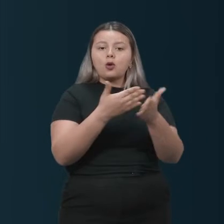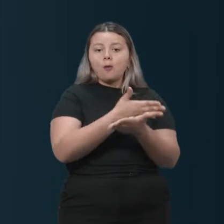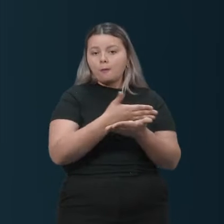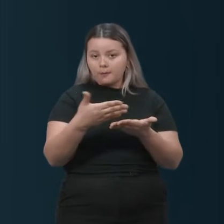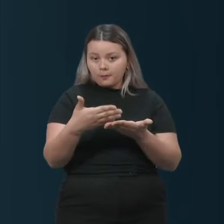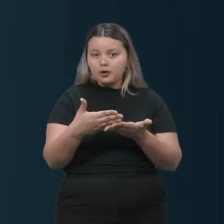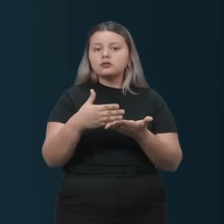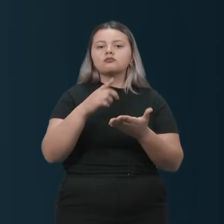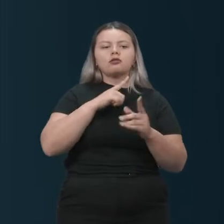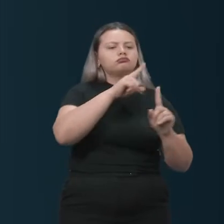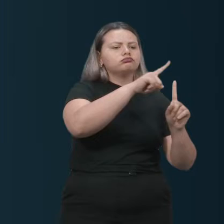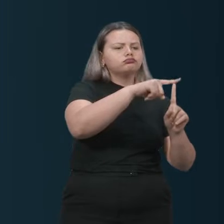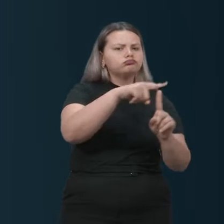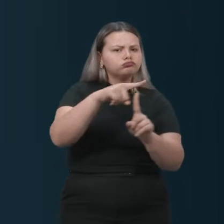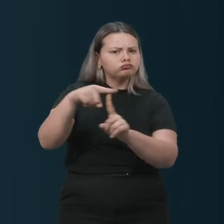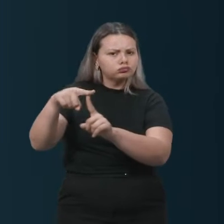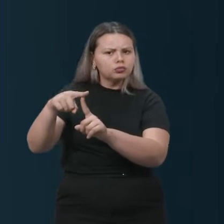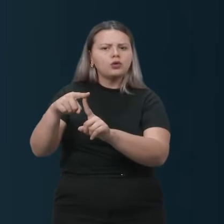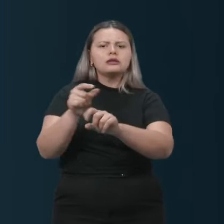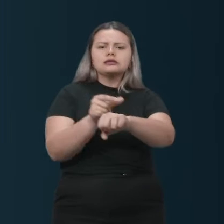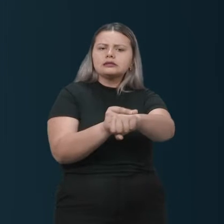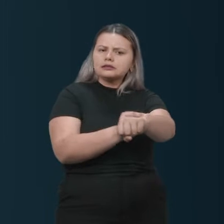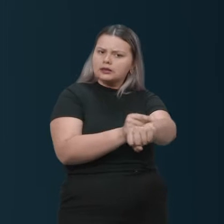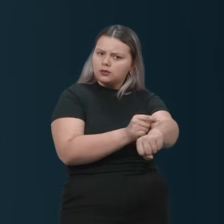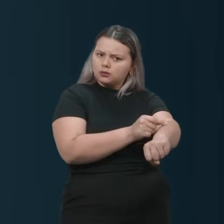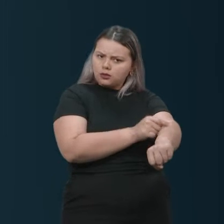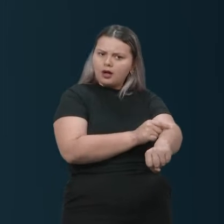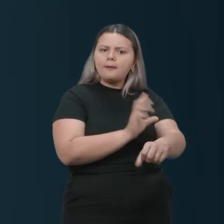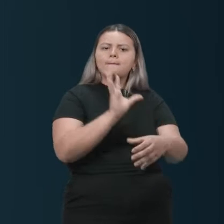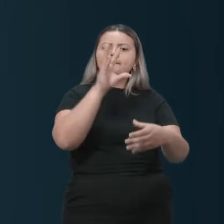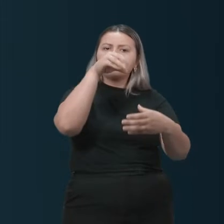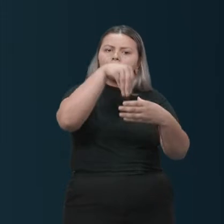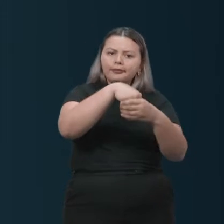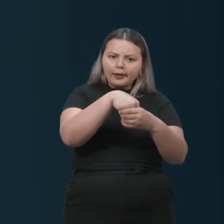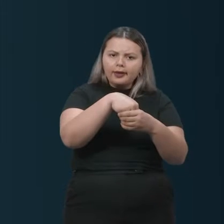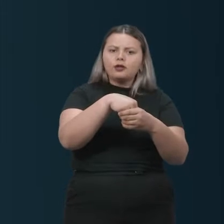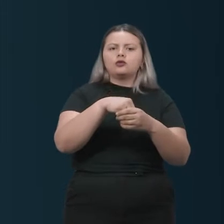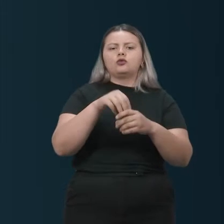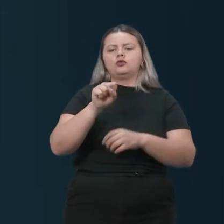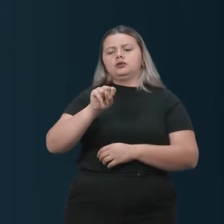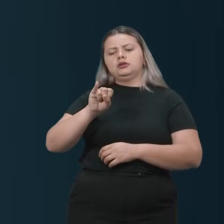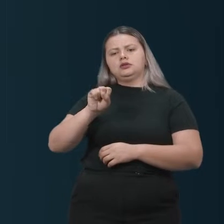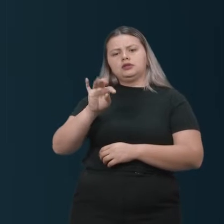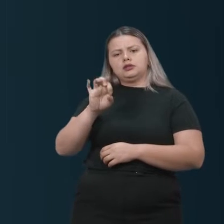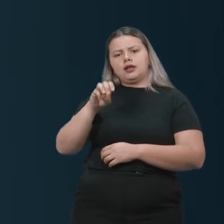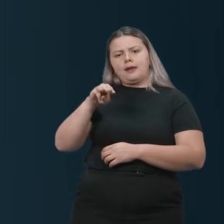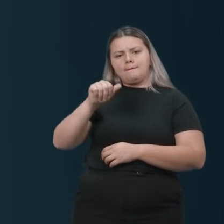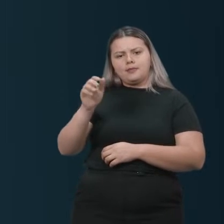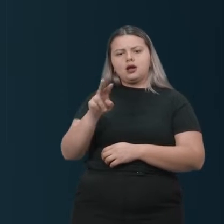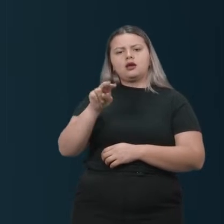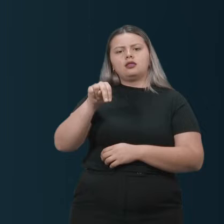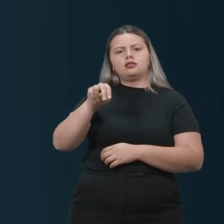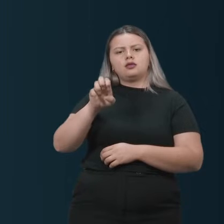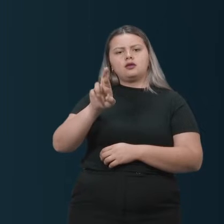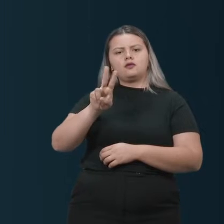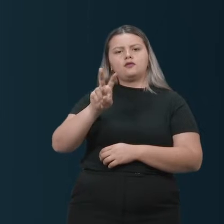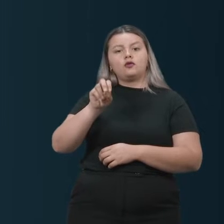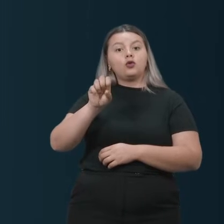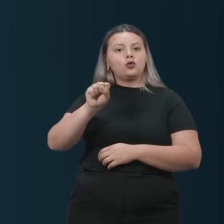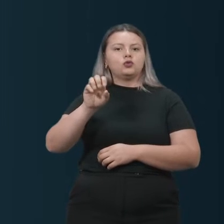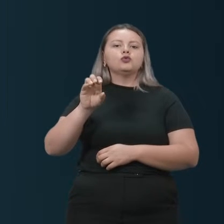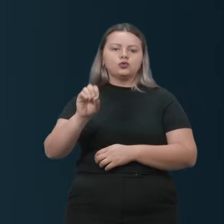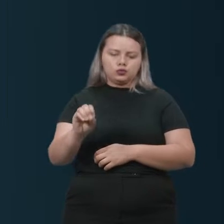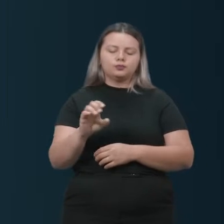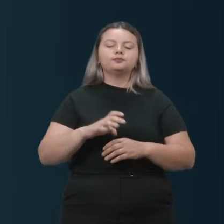apresentação sobre os tipos celulares que compõem o sistema nervoso e como é feita a comunicação entre essas células.